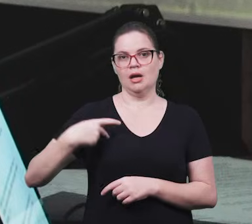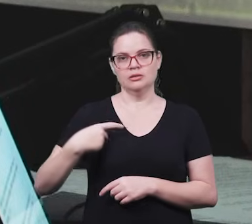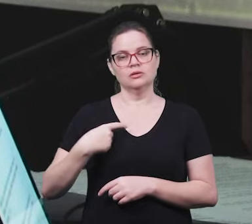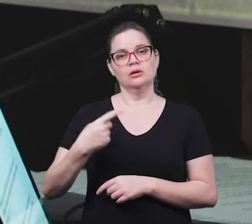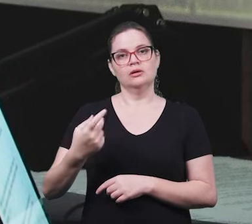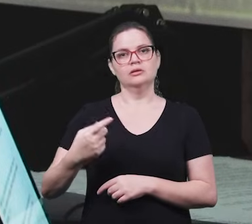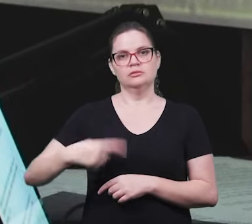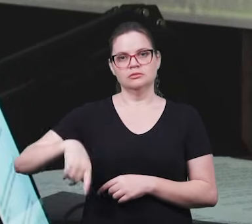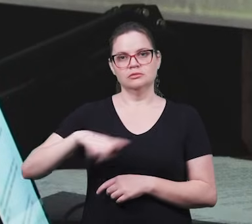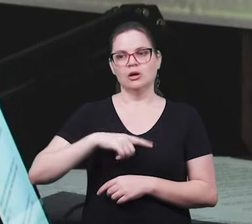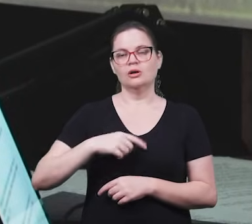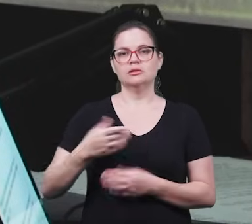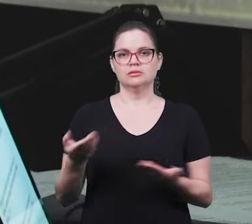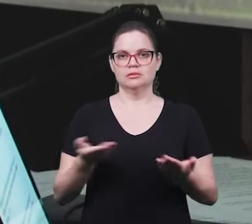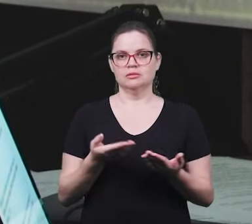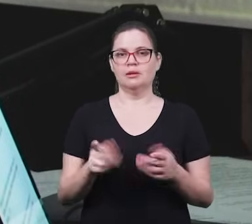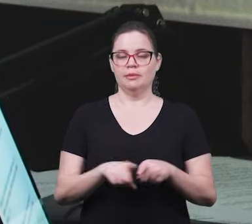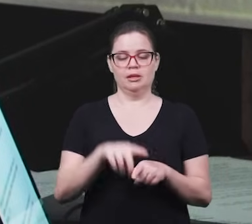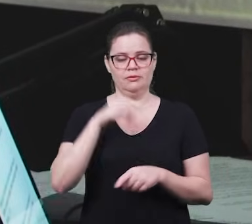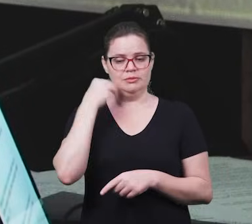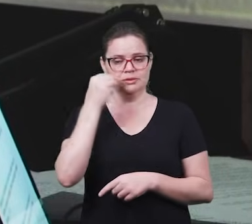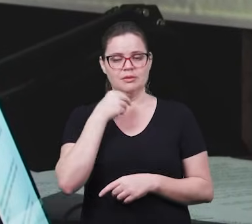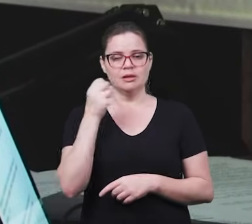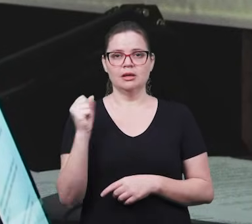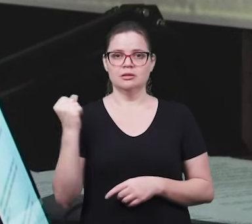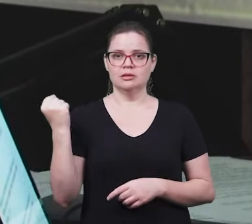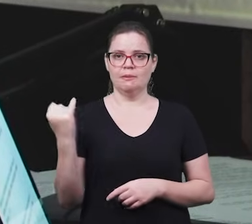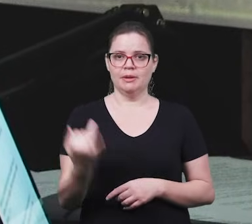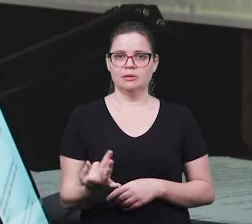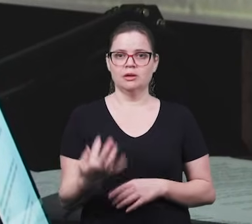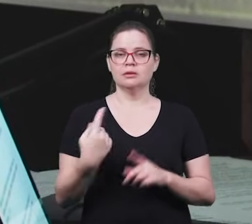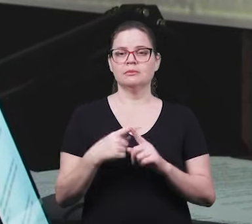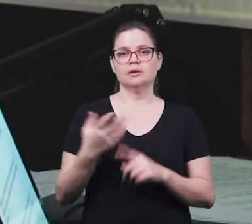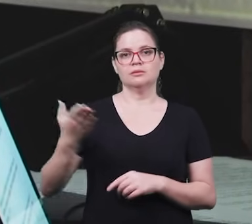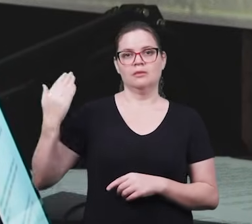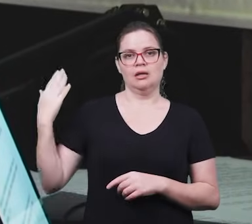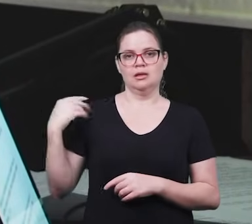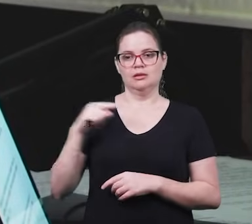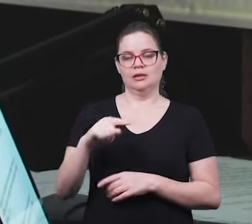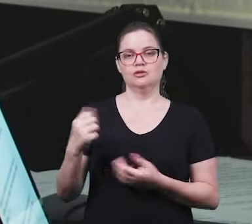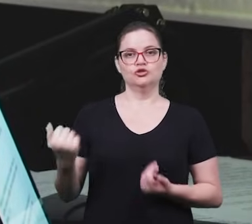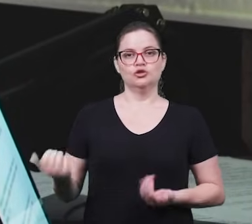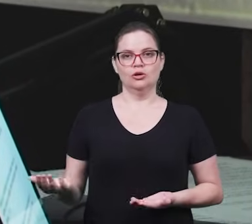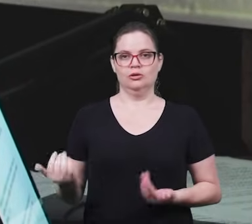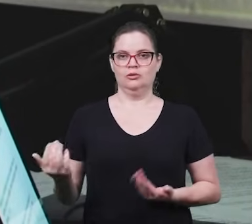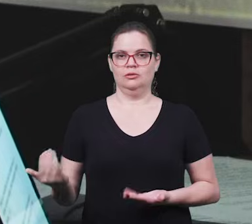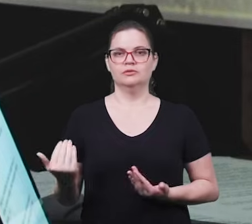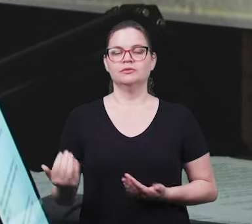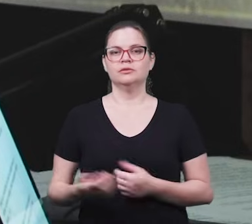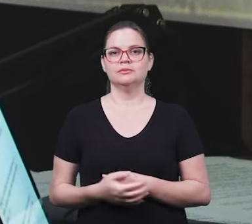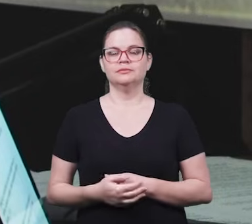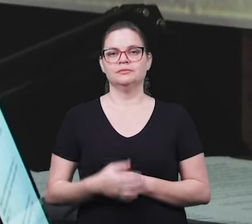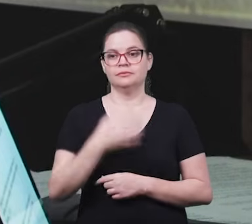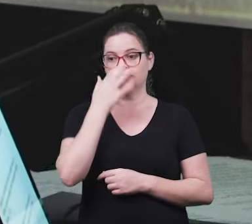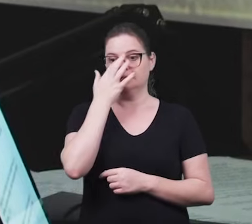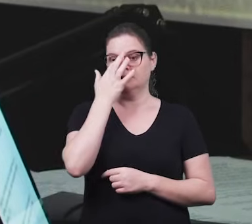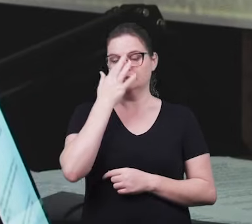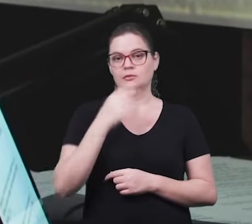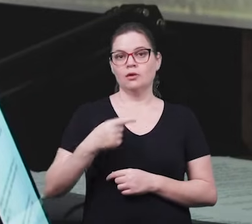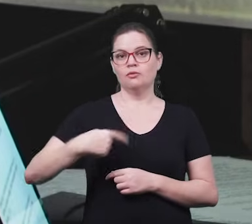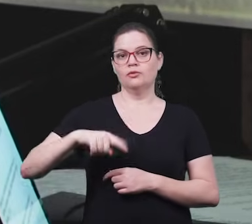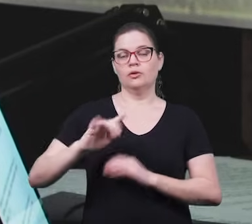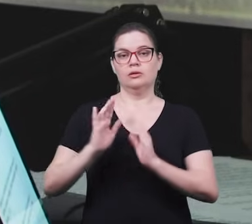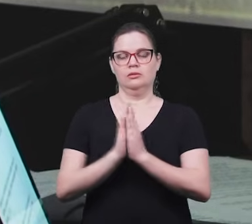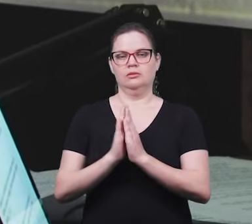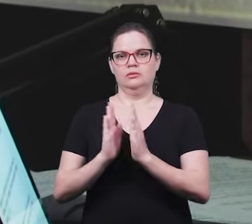pela madrugada. Hoje ele é um pastor, está conosco, mas na sua época de juventude, estava ele